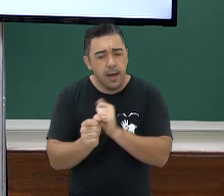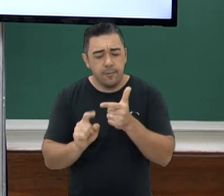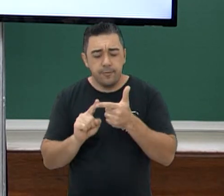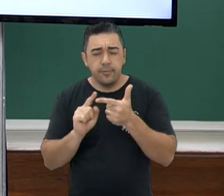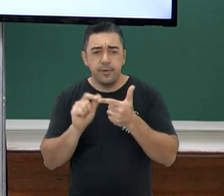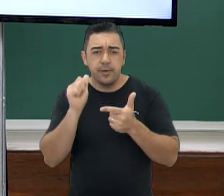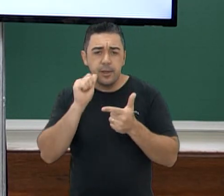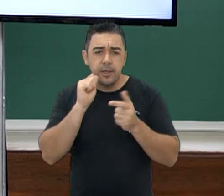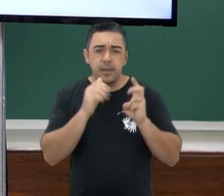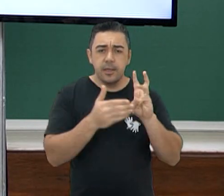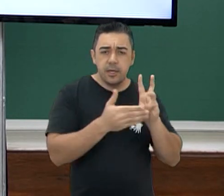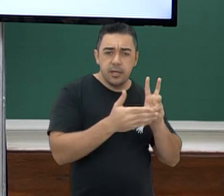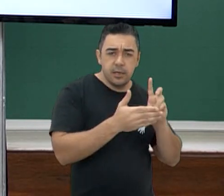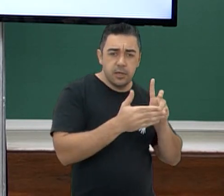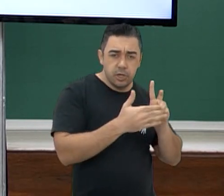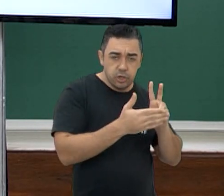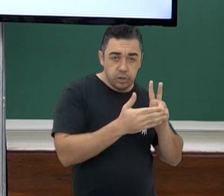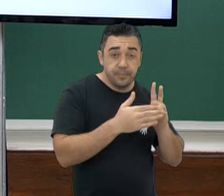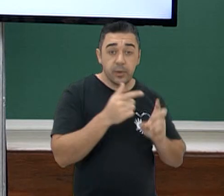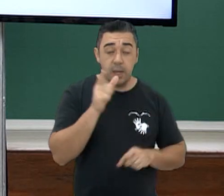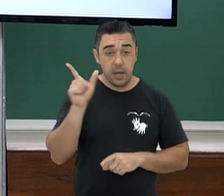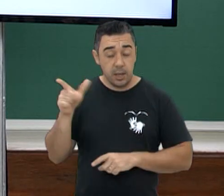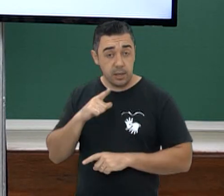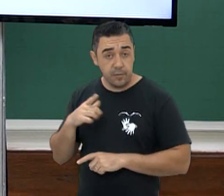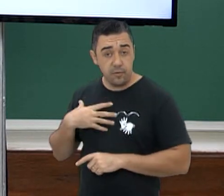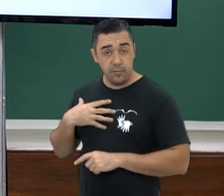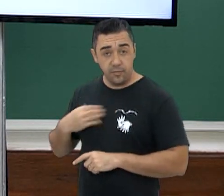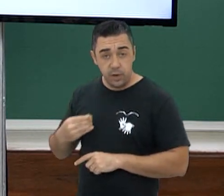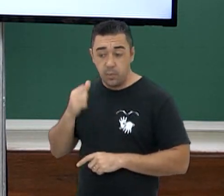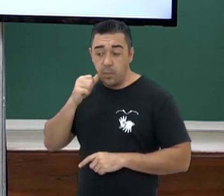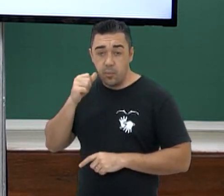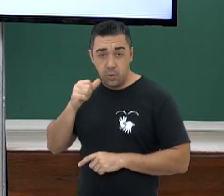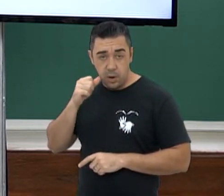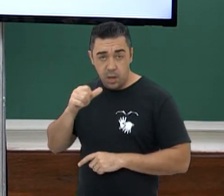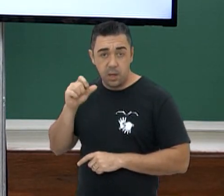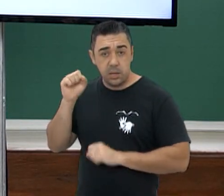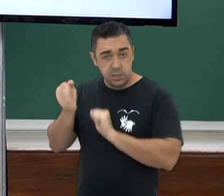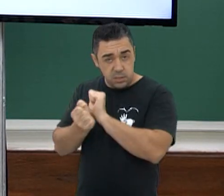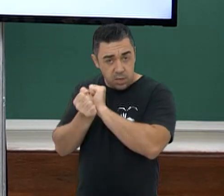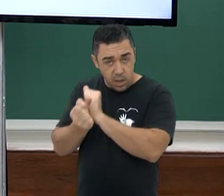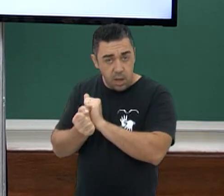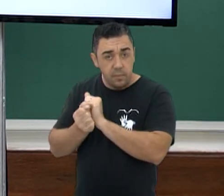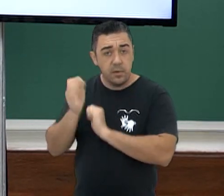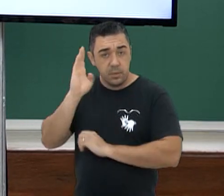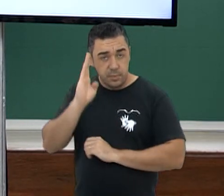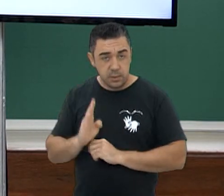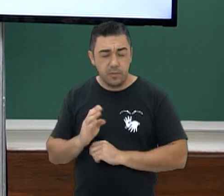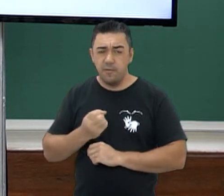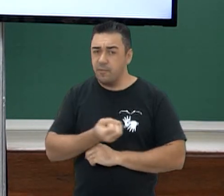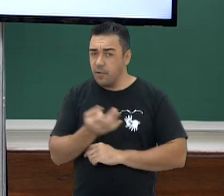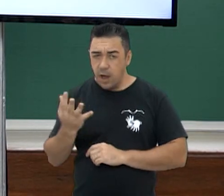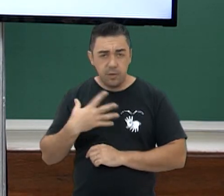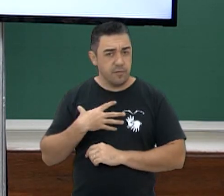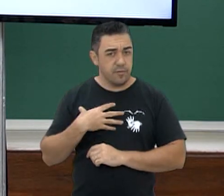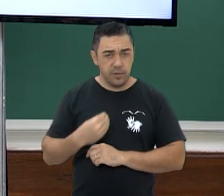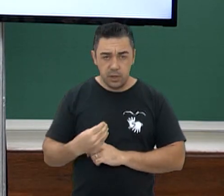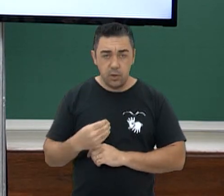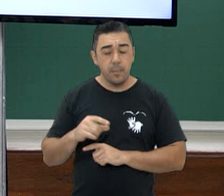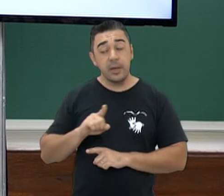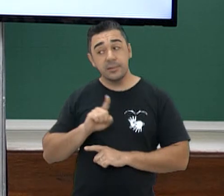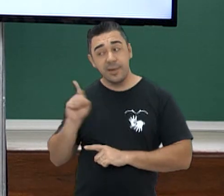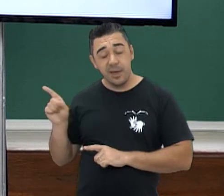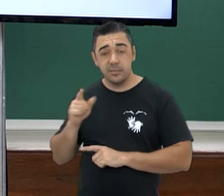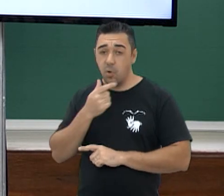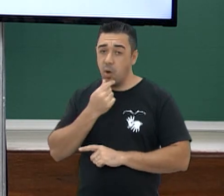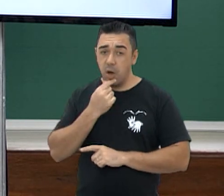Ele teve um filho com uma escrava brasileira, que foi o Antônio Francisco Lisboa. Muitos desses filhos foram bastardos, que não é o caso do